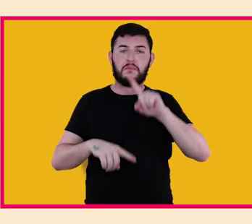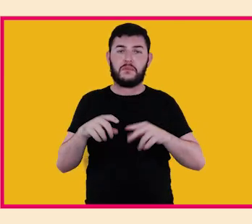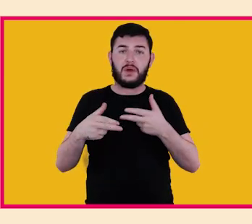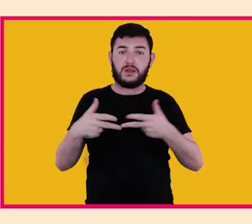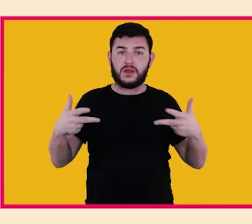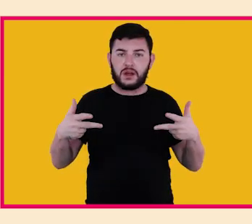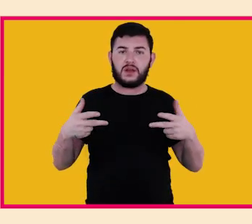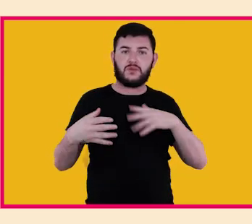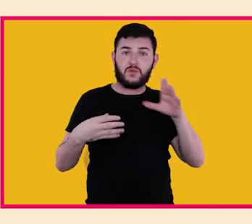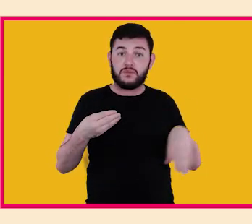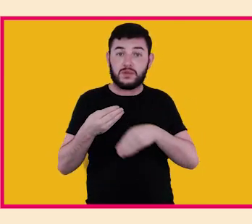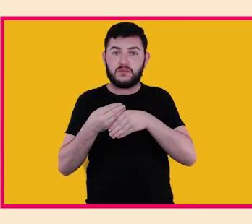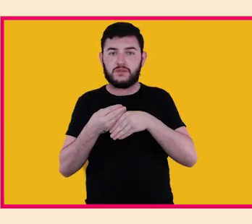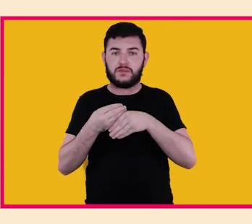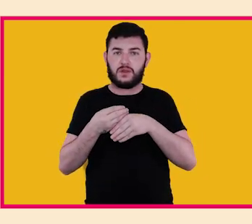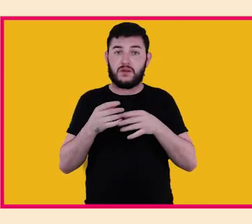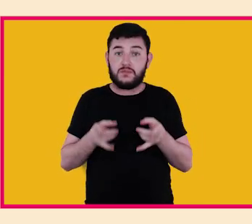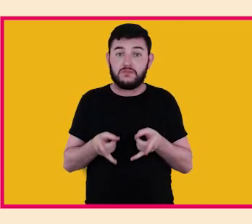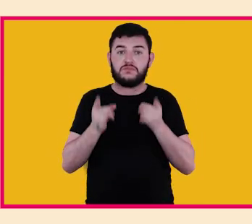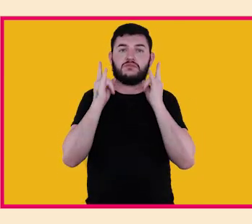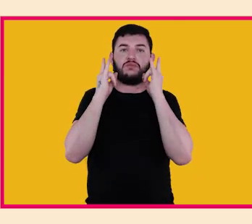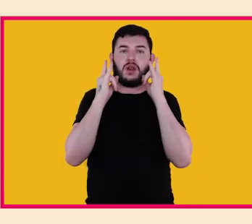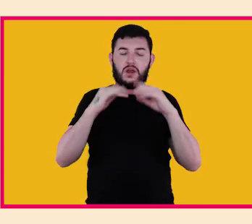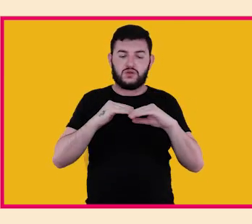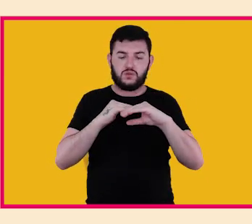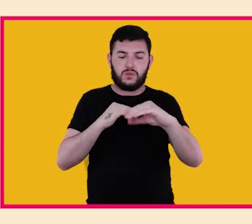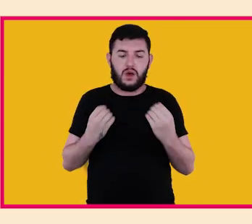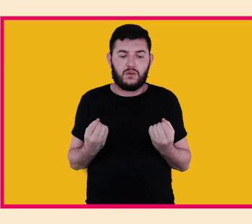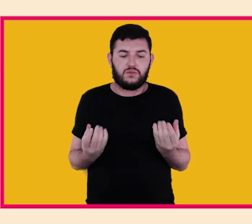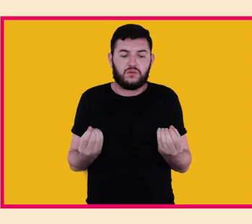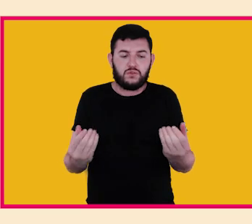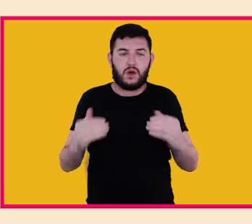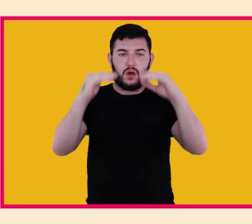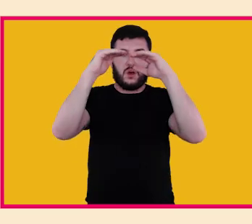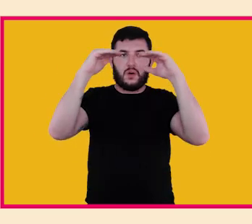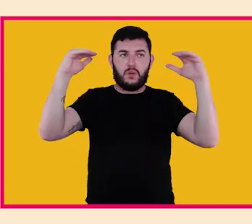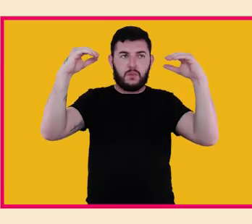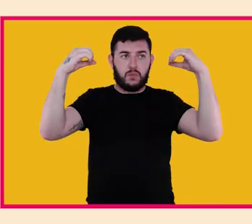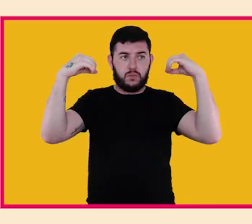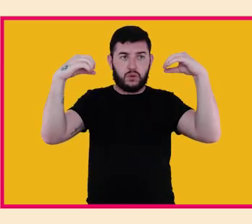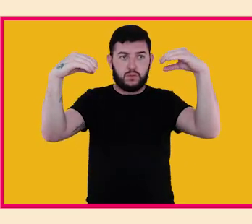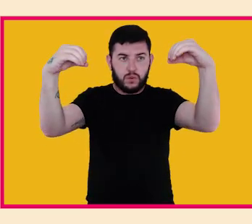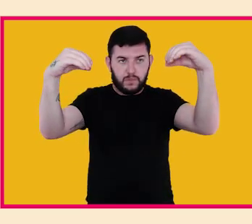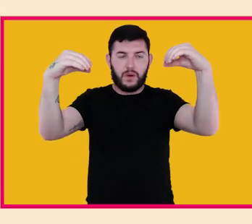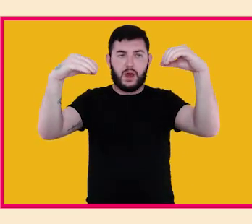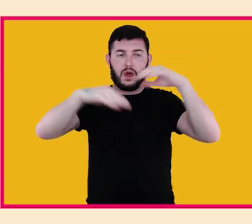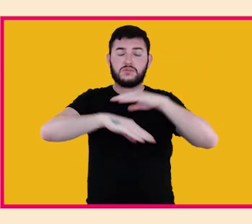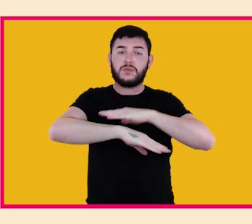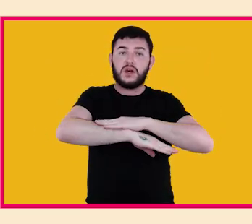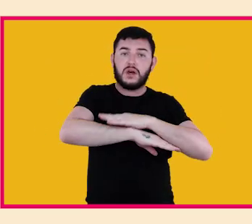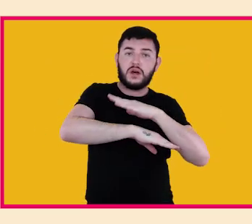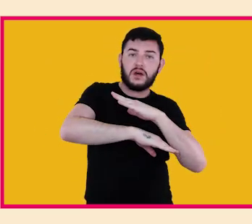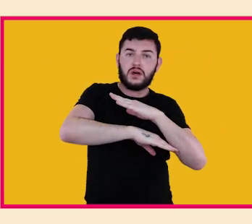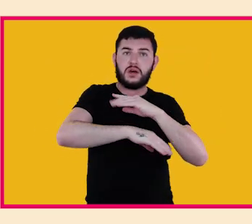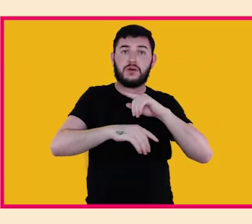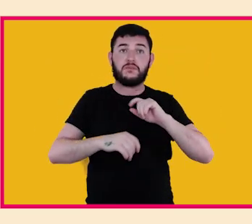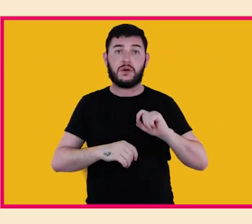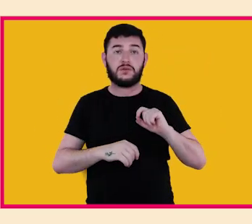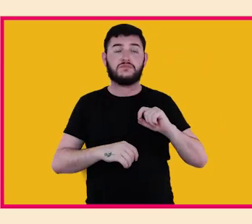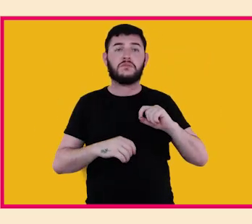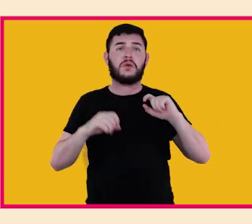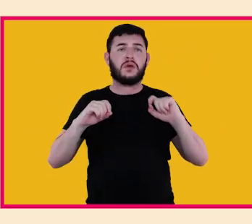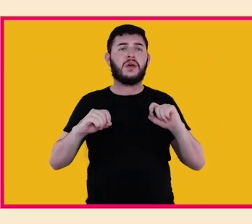a implantação das edificações. Pisos, módulos de cobertura, soluções para desníveis, fechamentos, iluminação